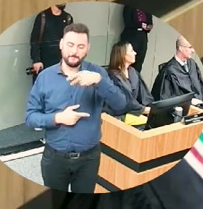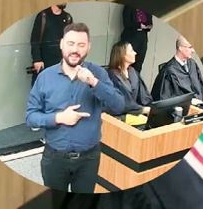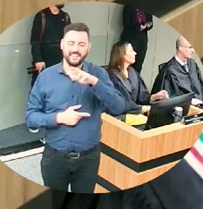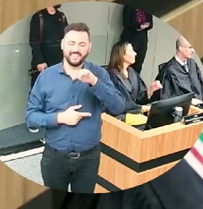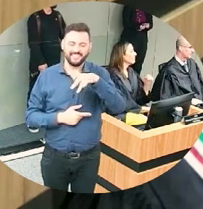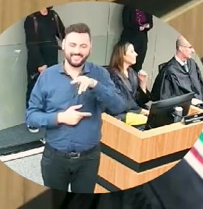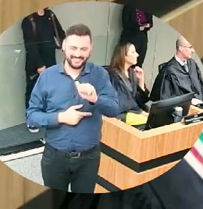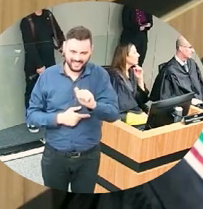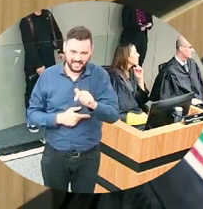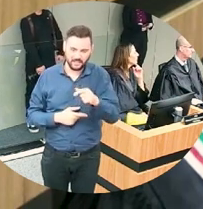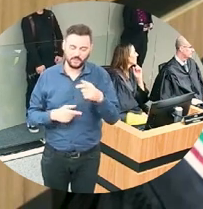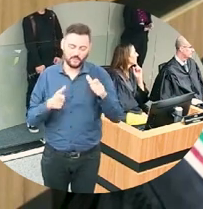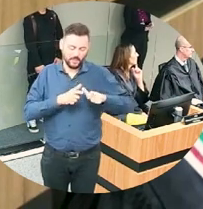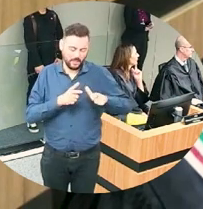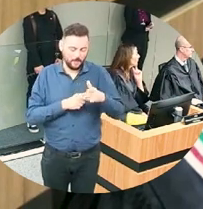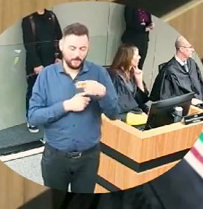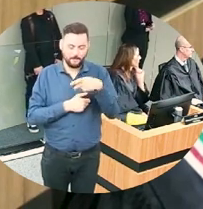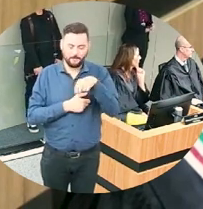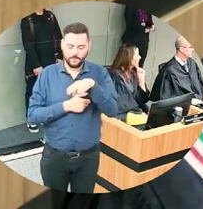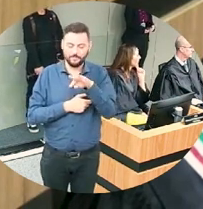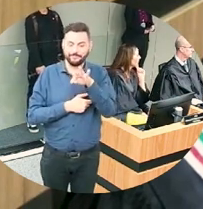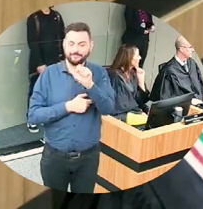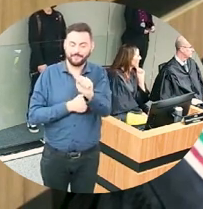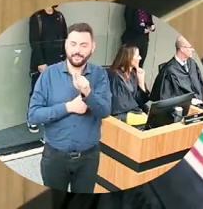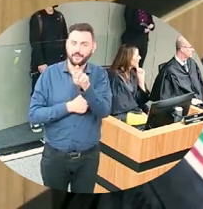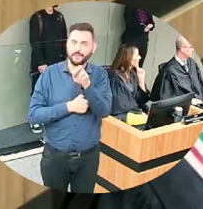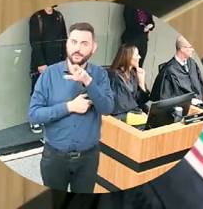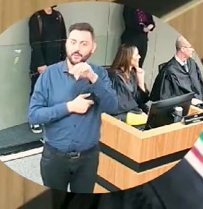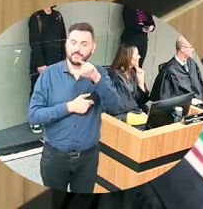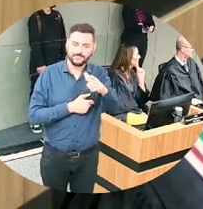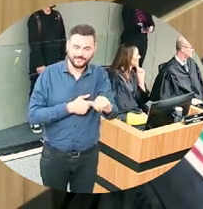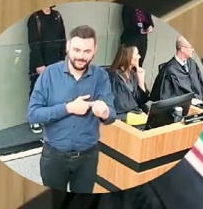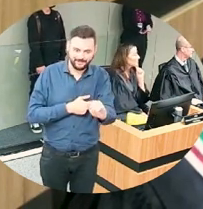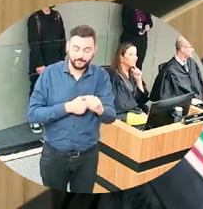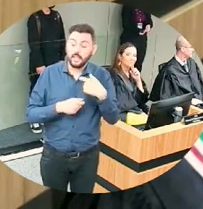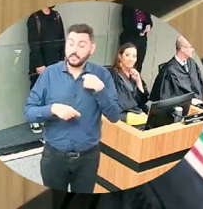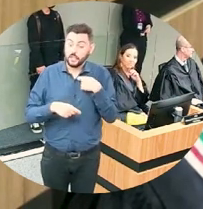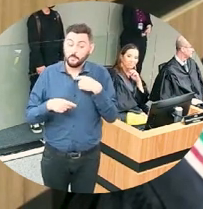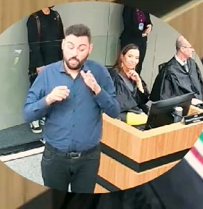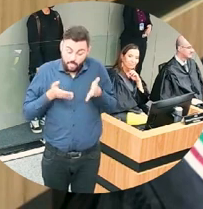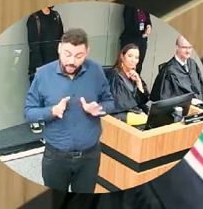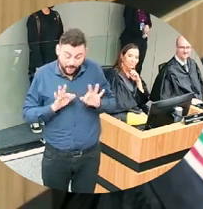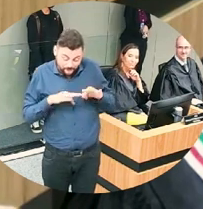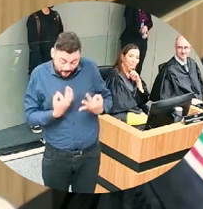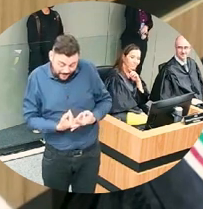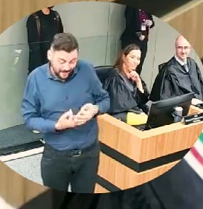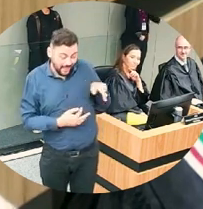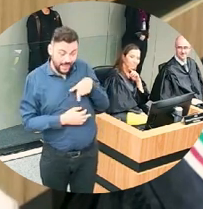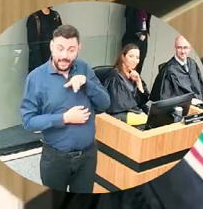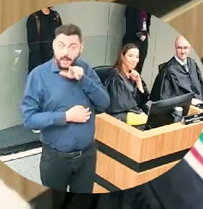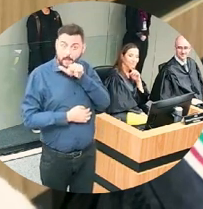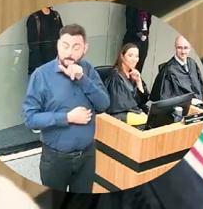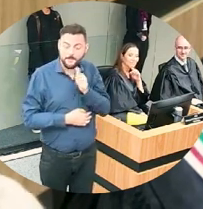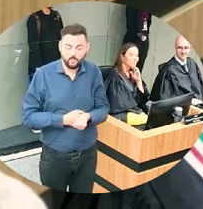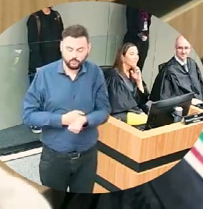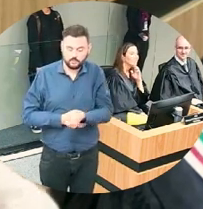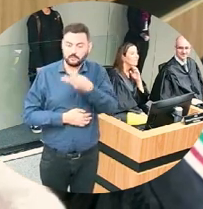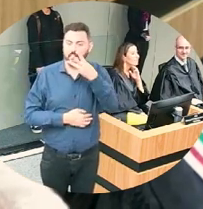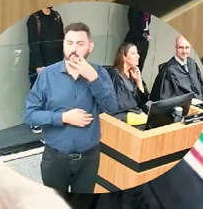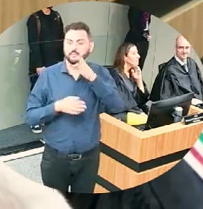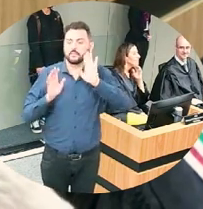12º filho de uma família de 13 irmãos de 1964